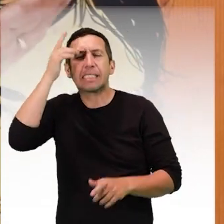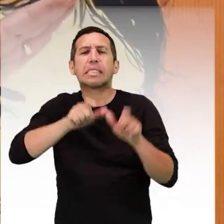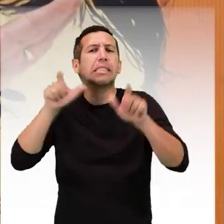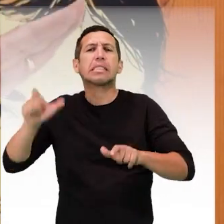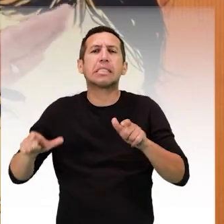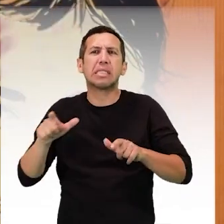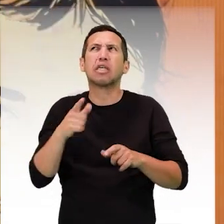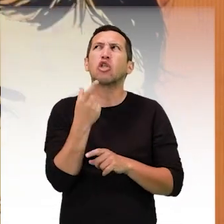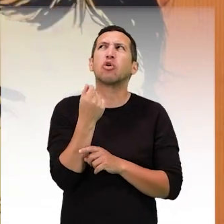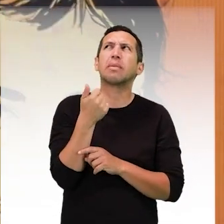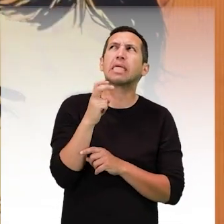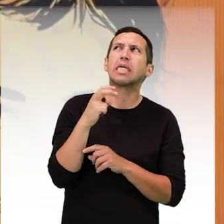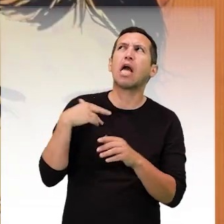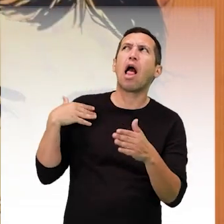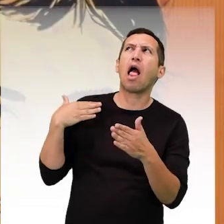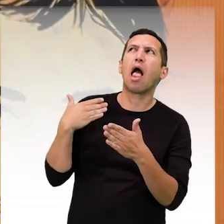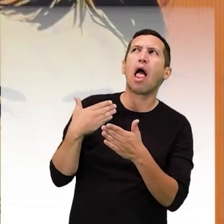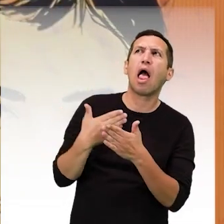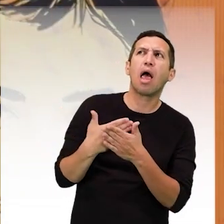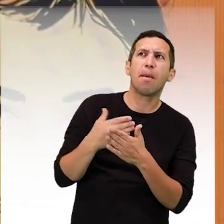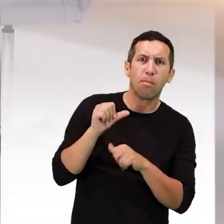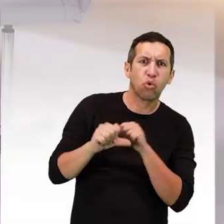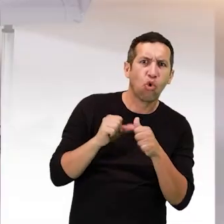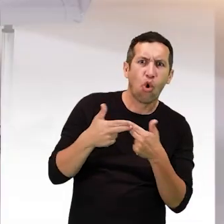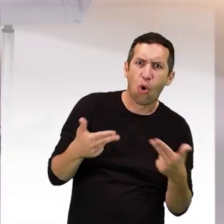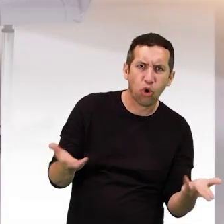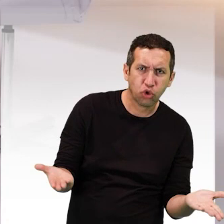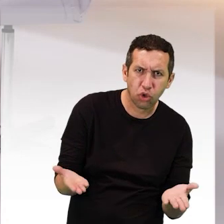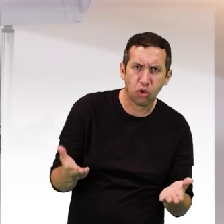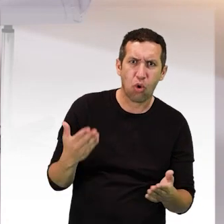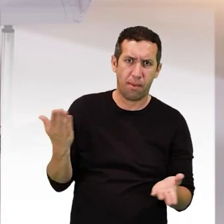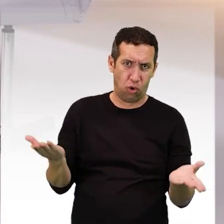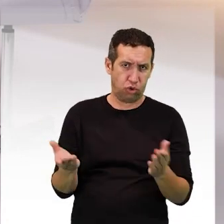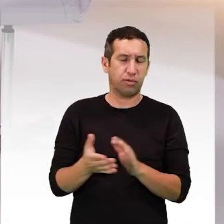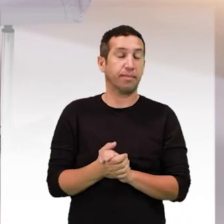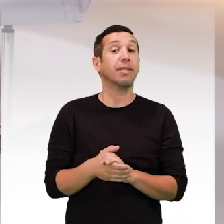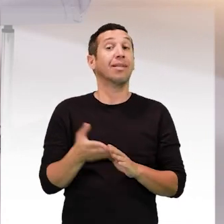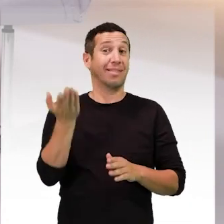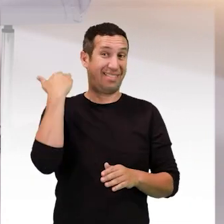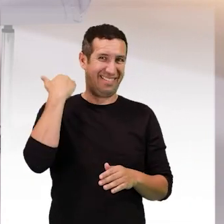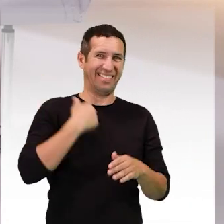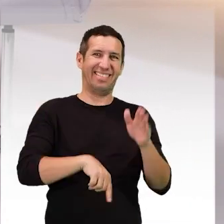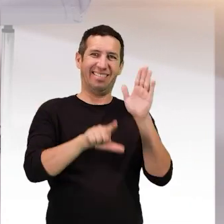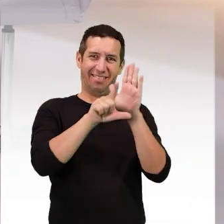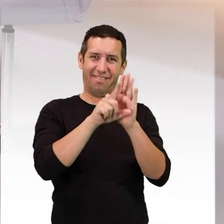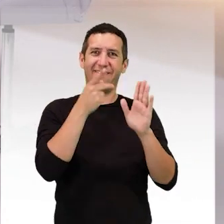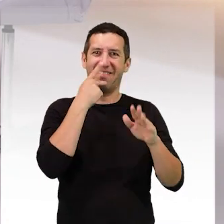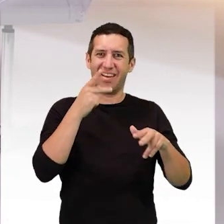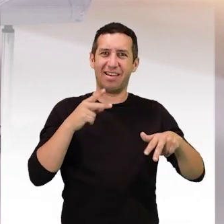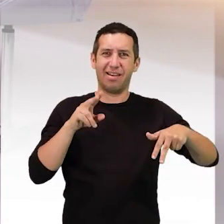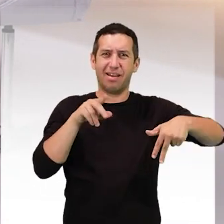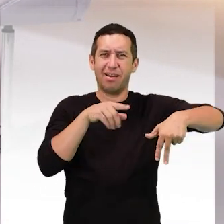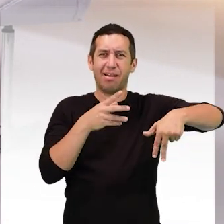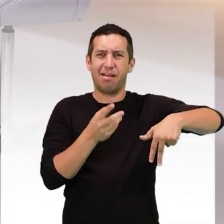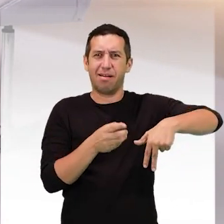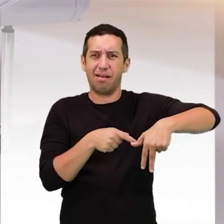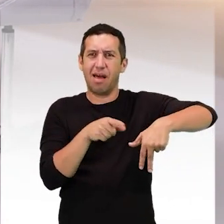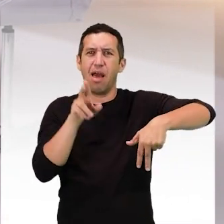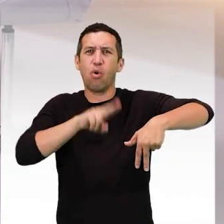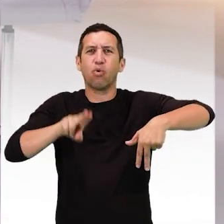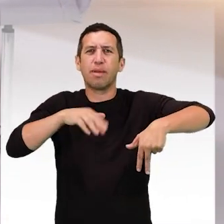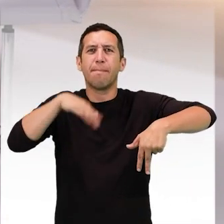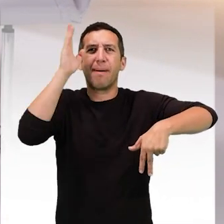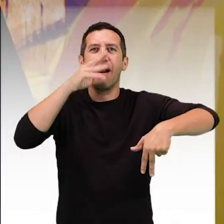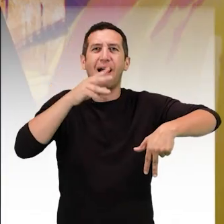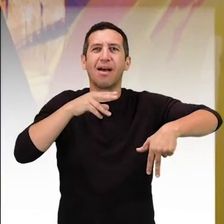de 2015, 2016, o que mudou? Antigamente, a nossa legislação previa o tráfico de pessoas mais ligado à área